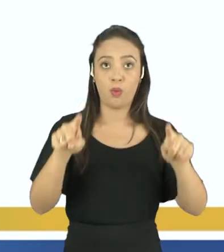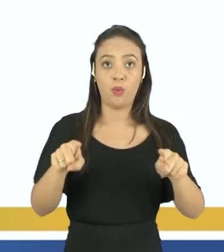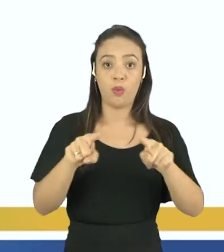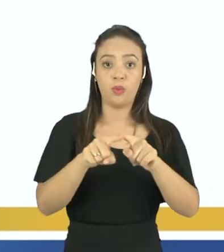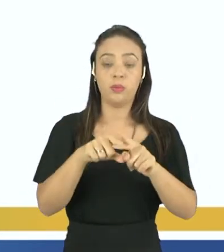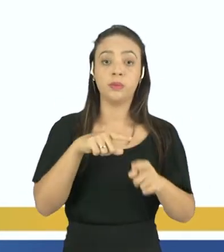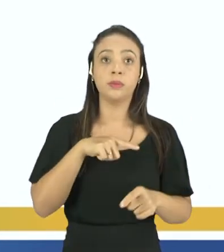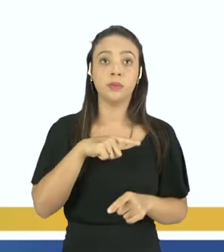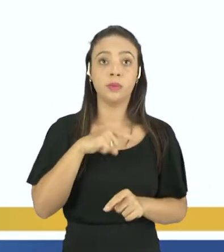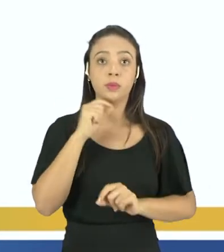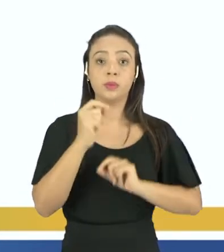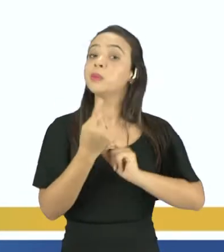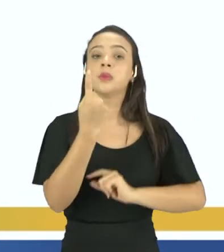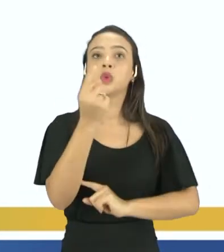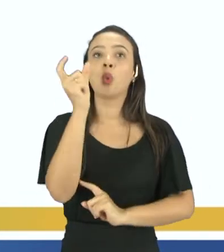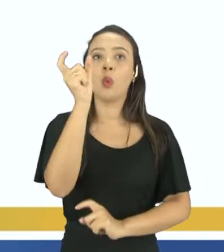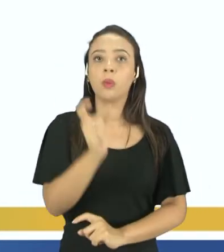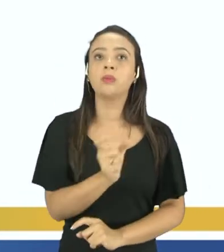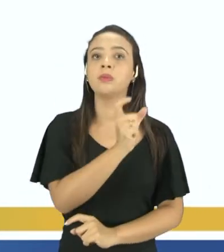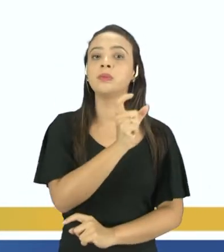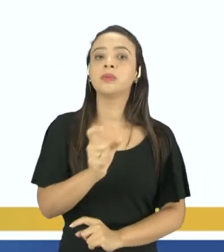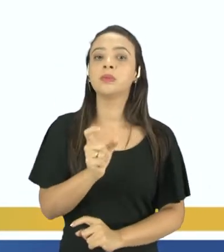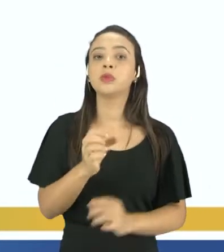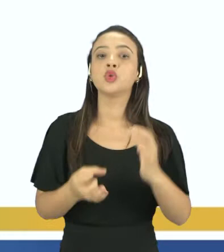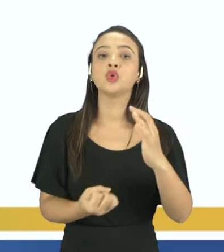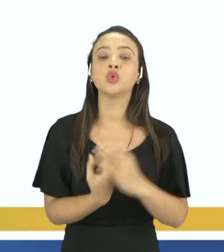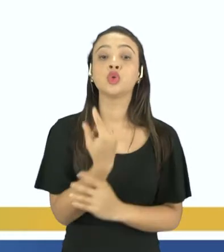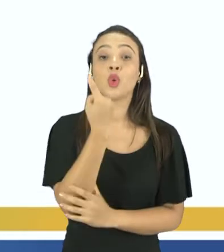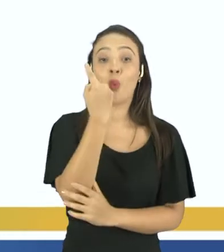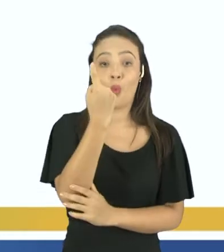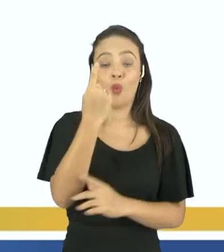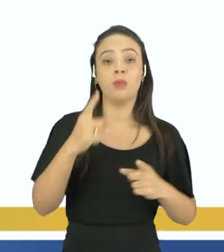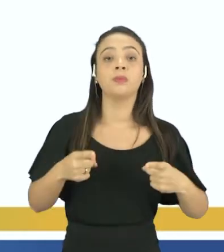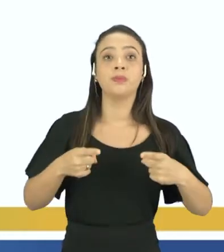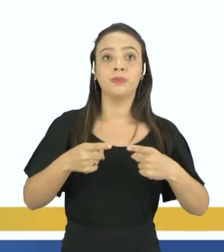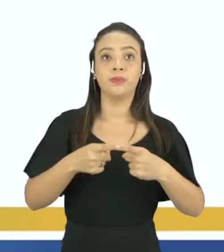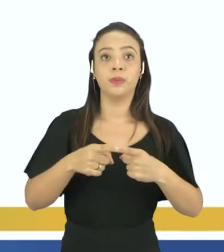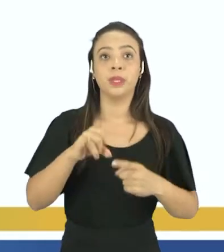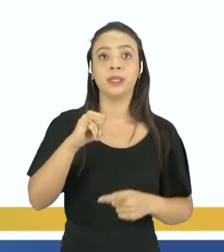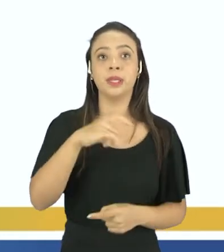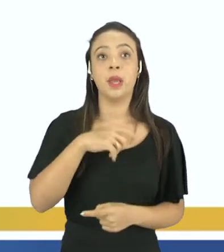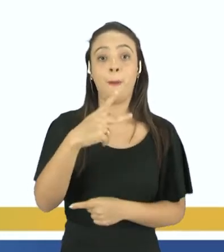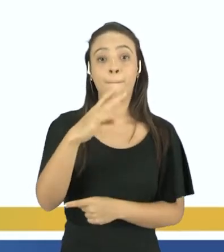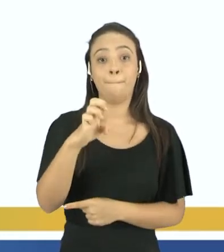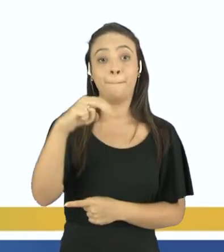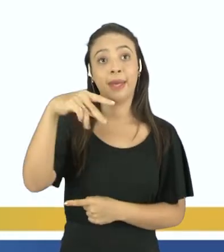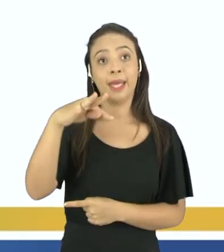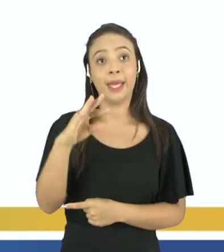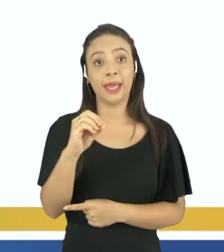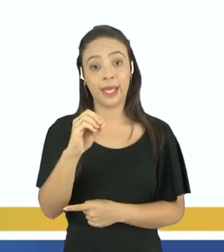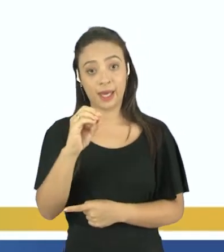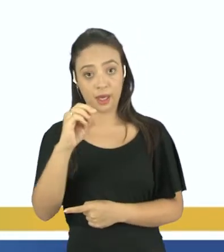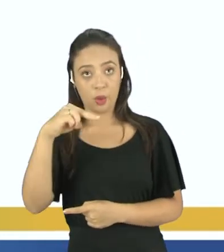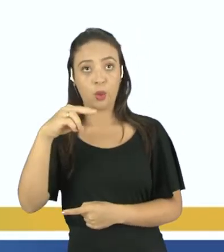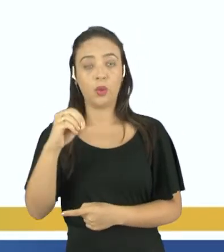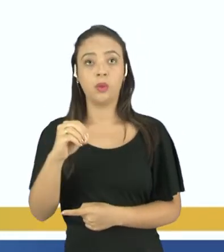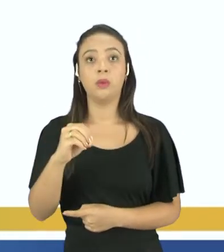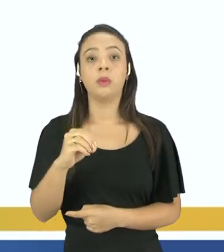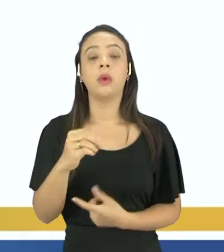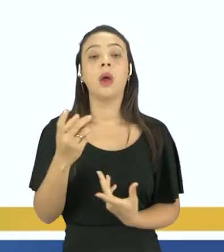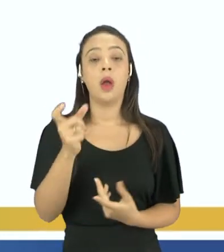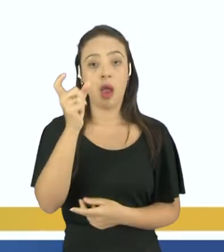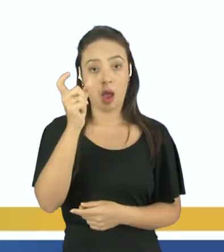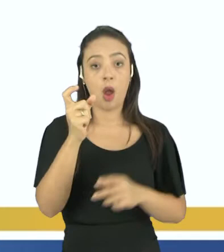Observe que nós temos uma diagonal partindo aí de um ele converte certo quando nós temos um pentágono né que é um polígono de cinco lados